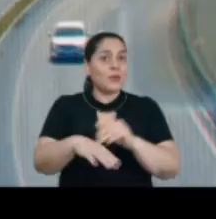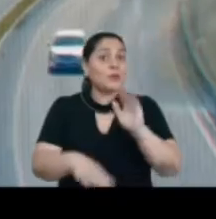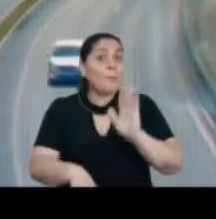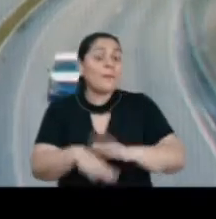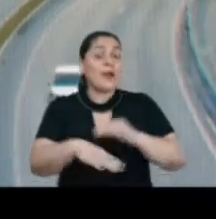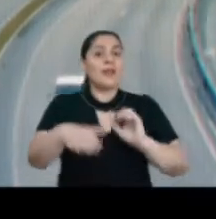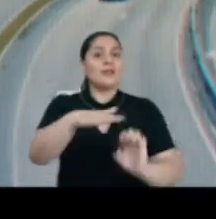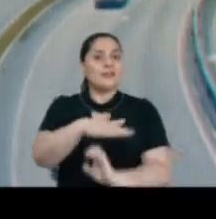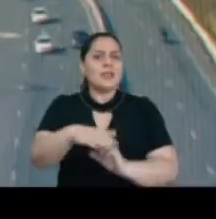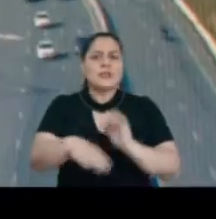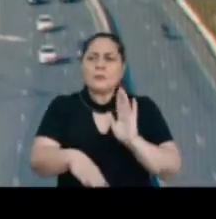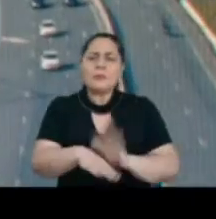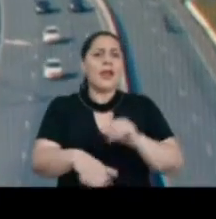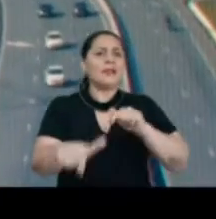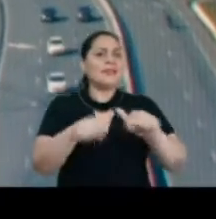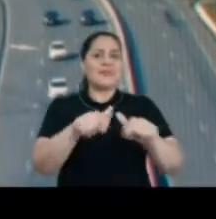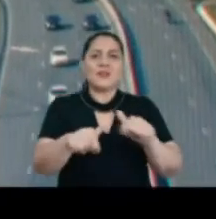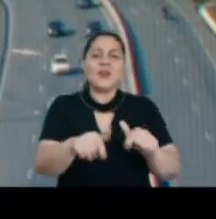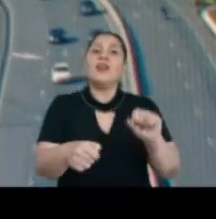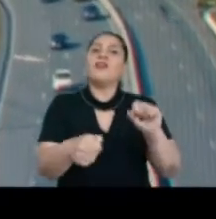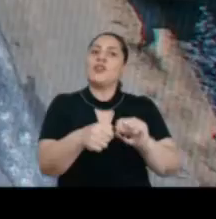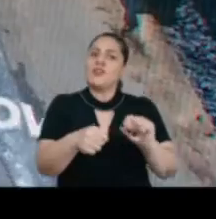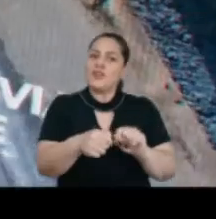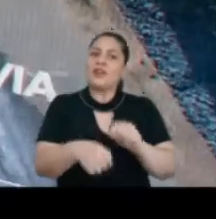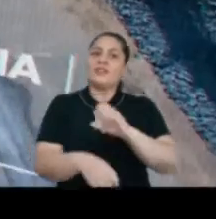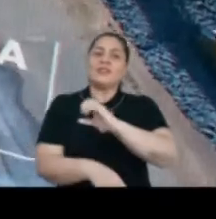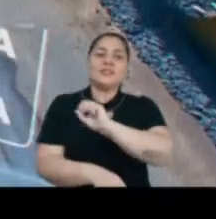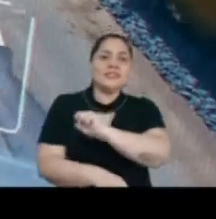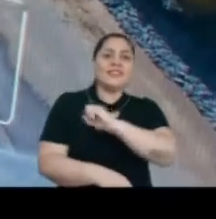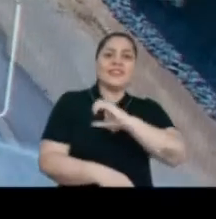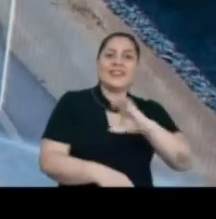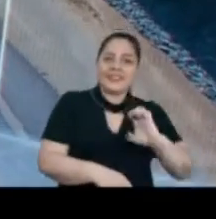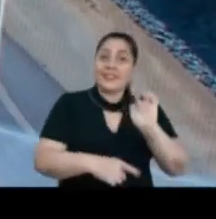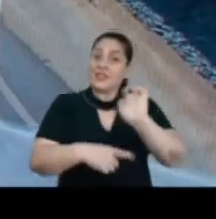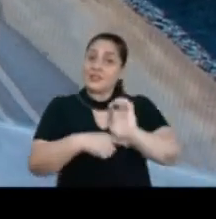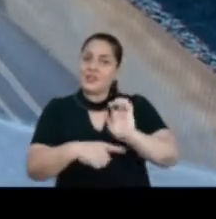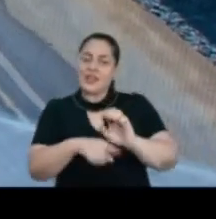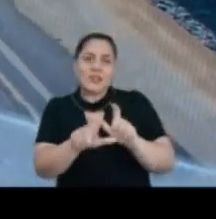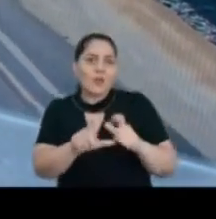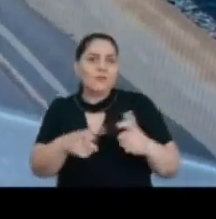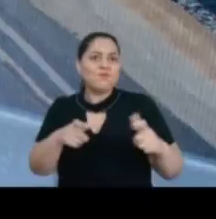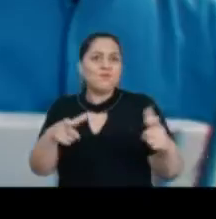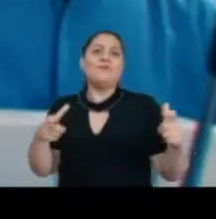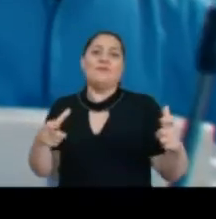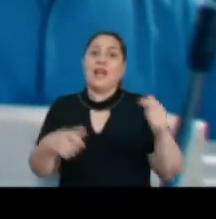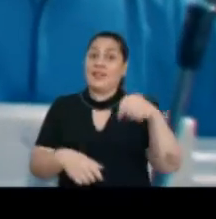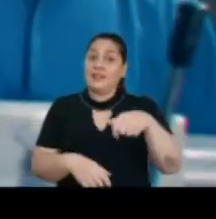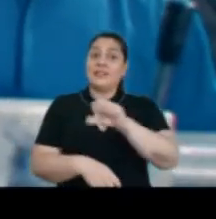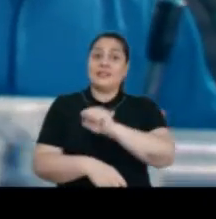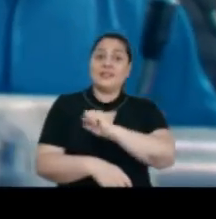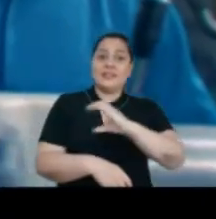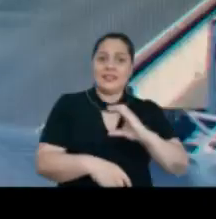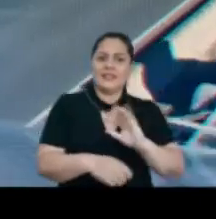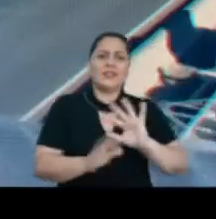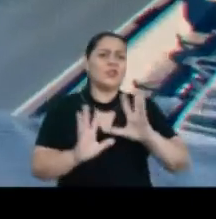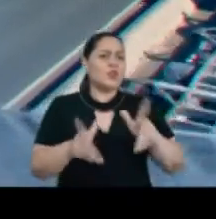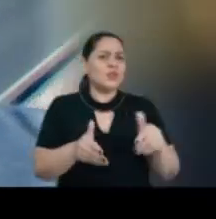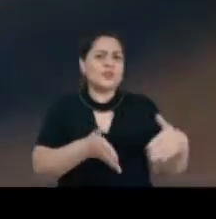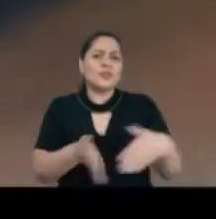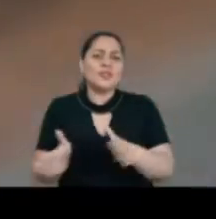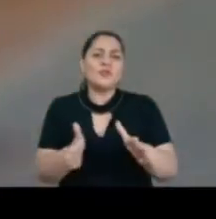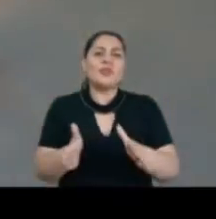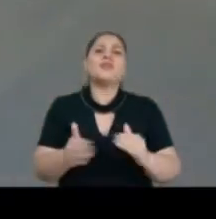tudo isso atrair mais empresas gera mais empregos e faz no afetado continuar crescendo em Santa Catarina